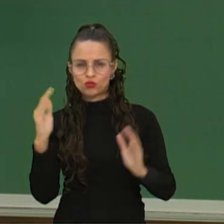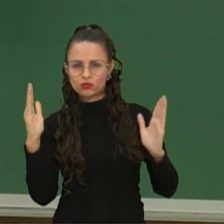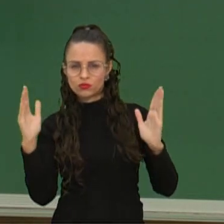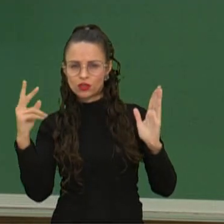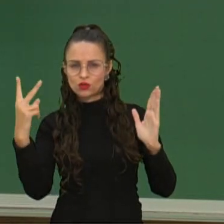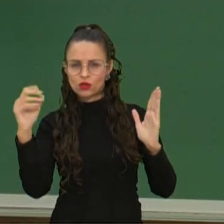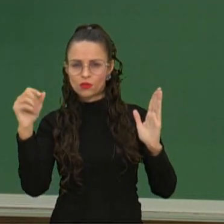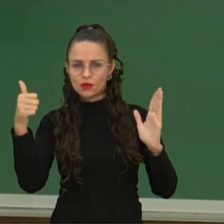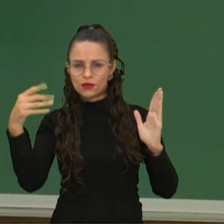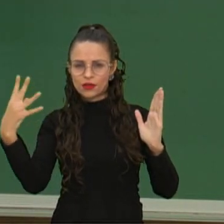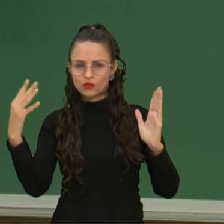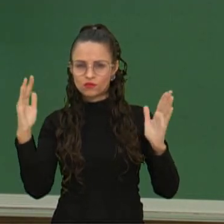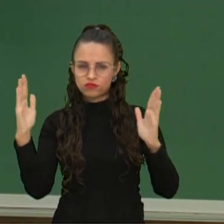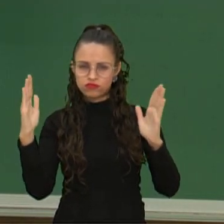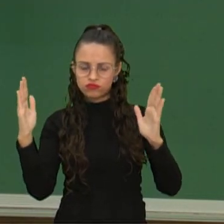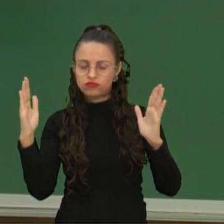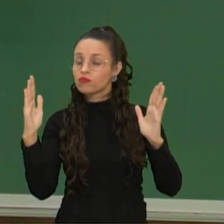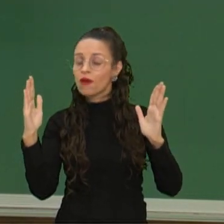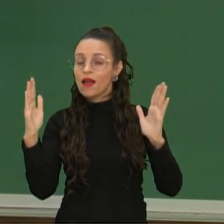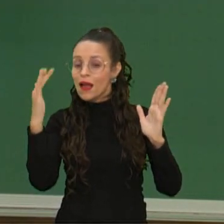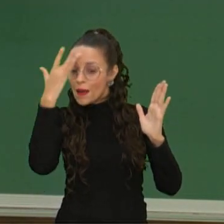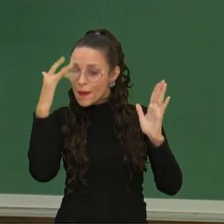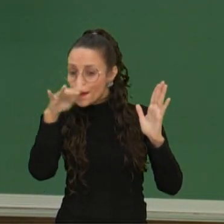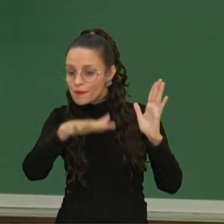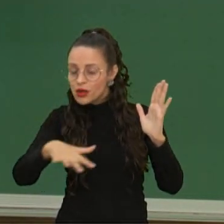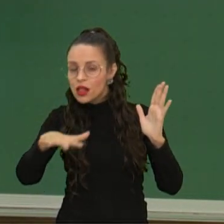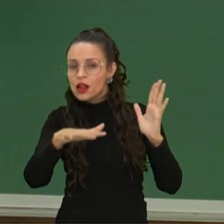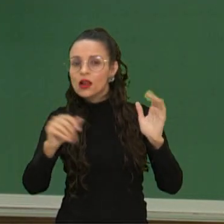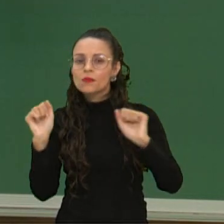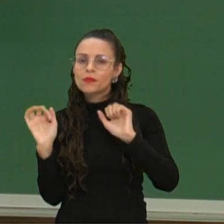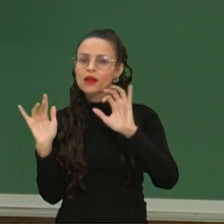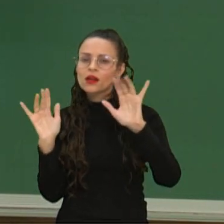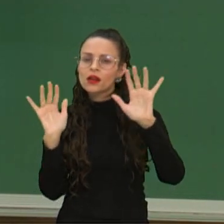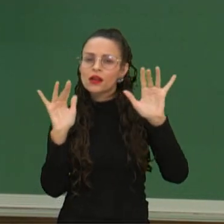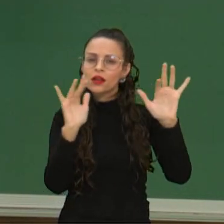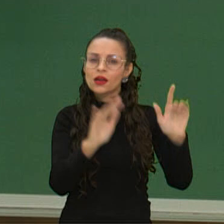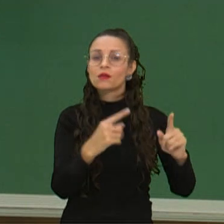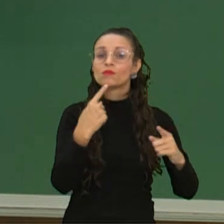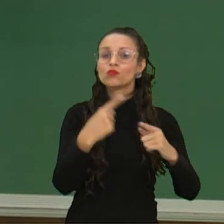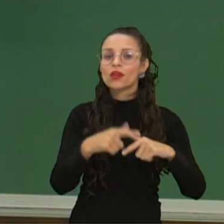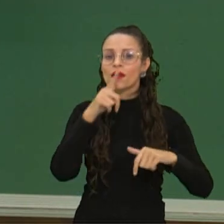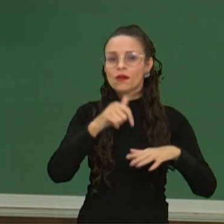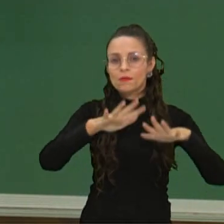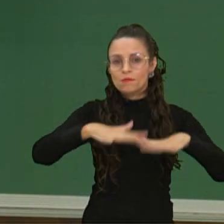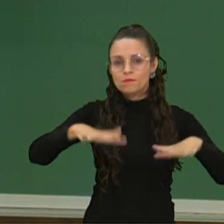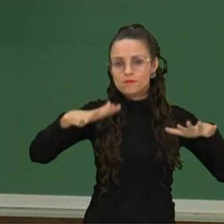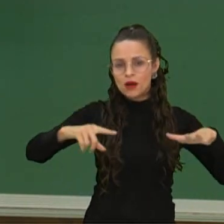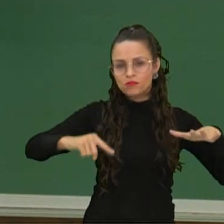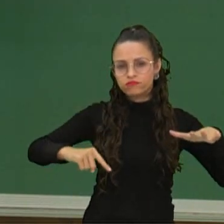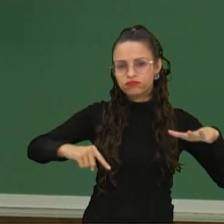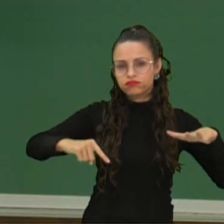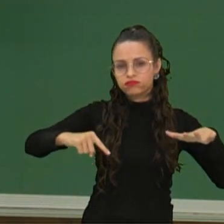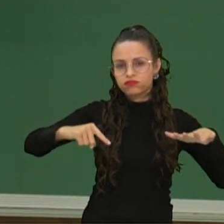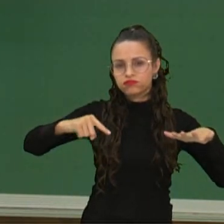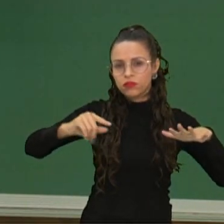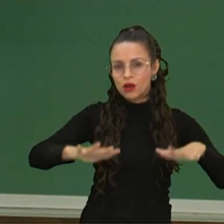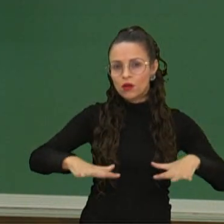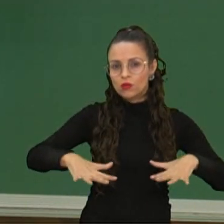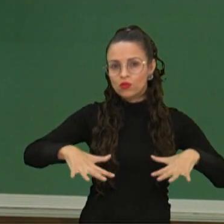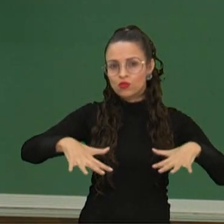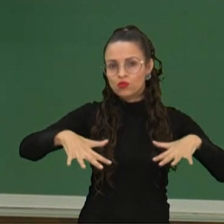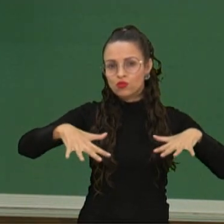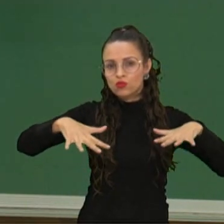ao aumento do nível do mar, beleza? Então elas tiveram que sair de suas cidades porque o mar